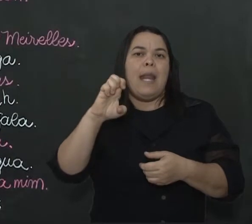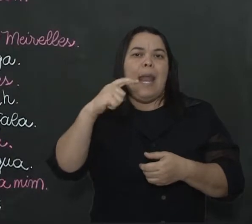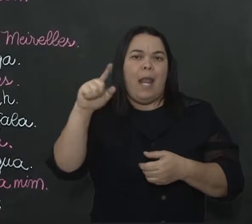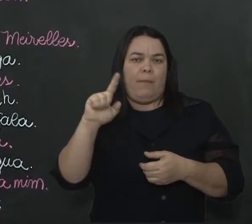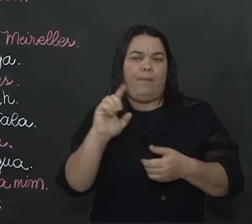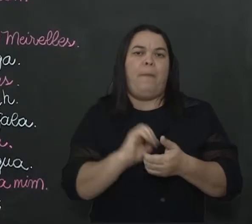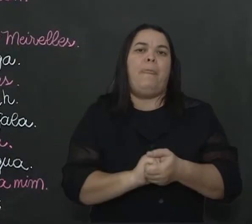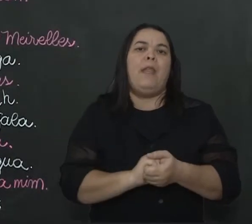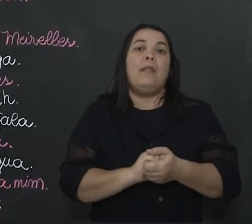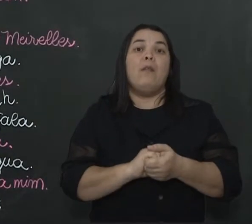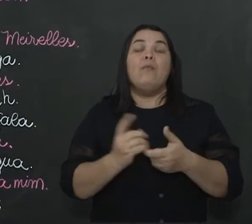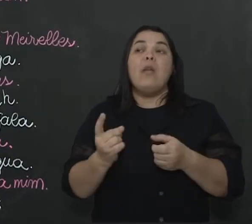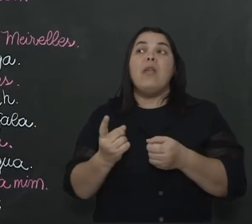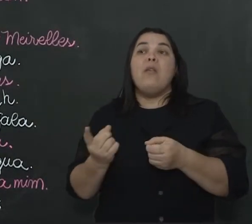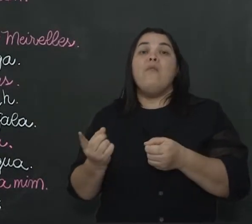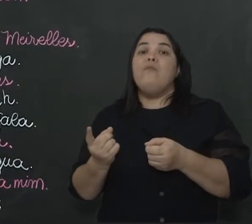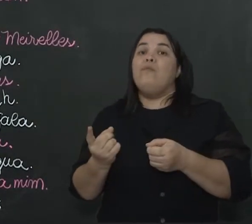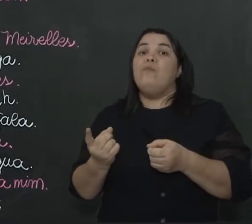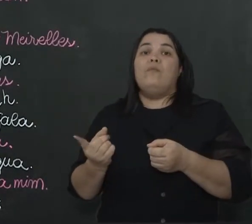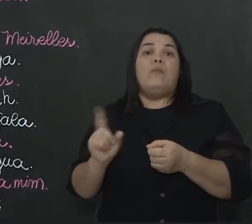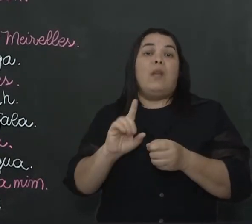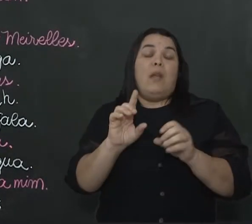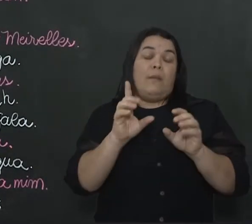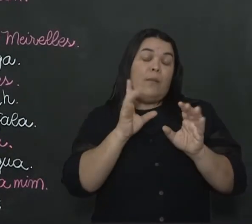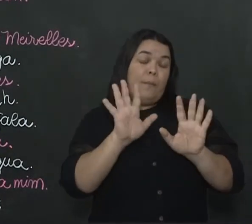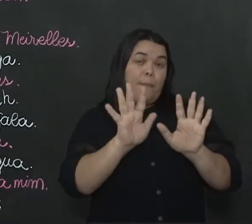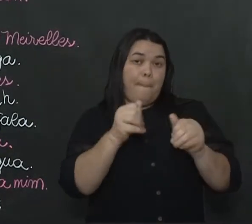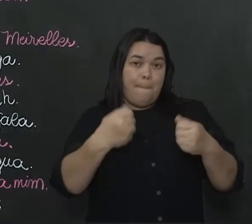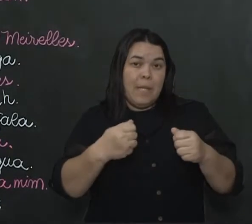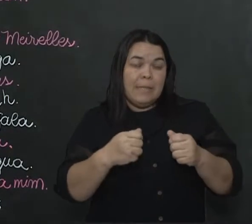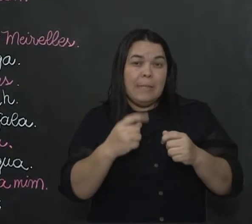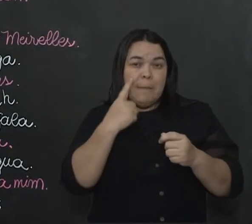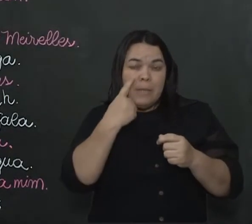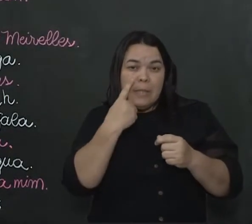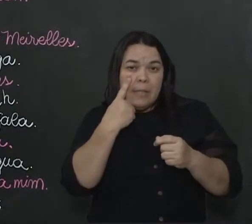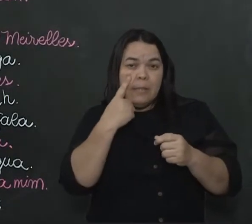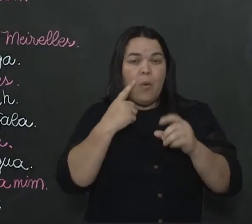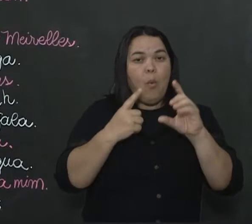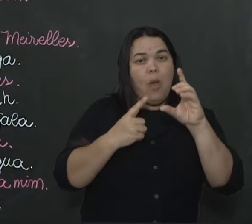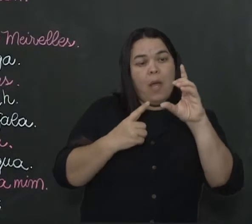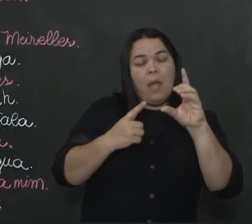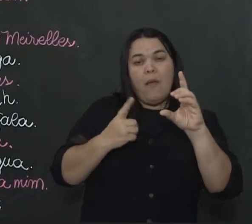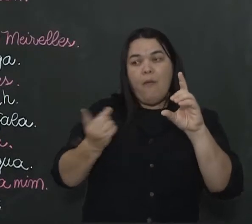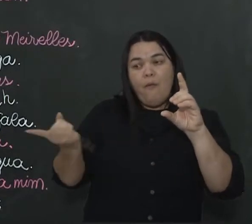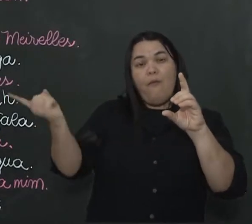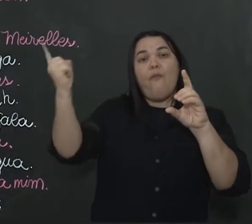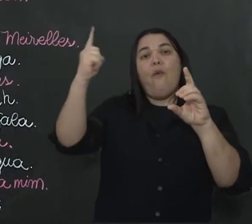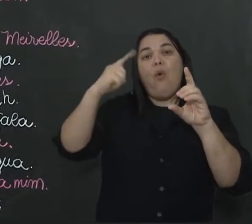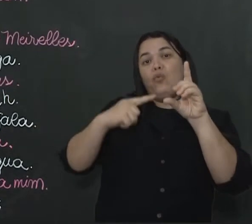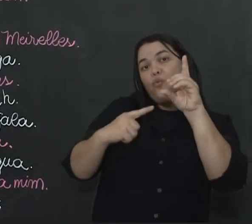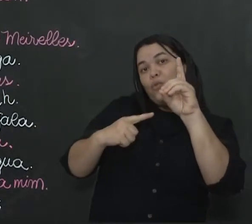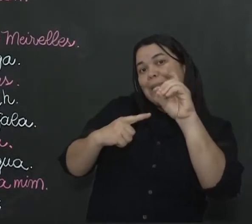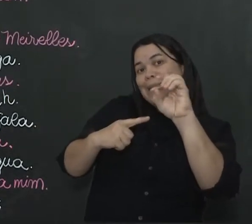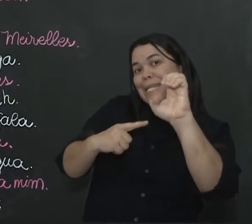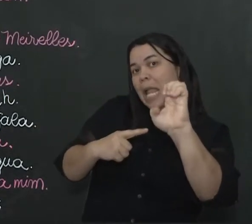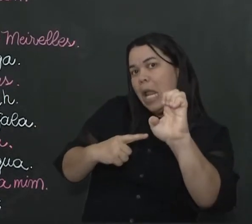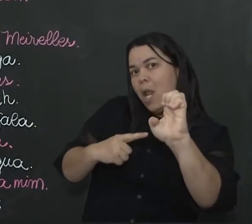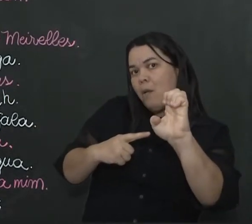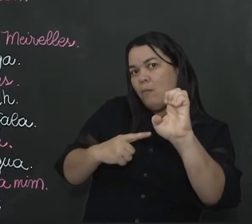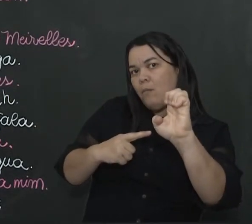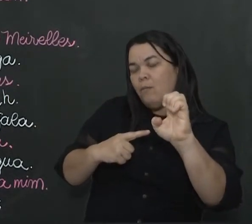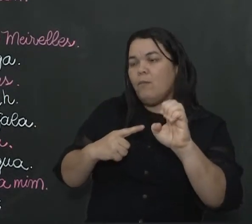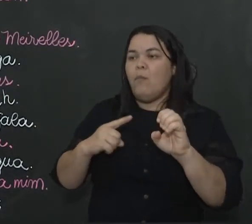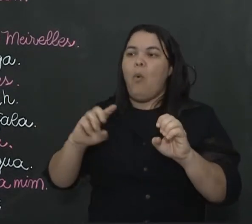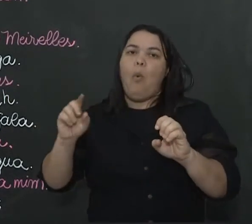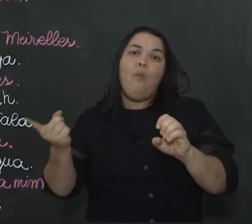Eu volto de São Paulo e não da São Paulo. Eu volto da Bahia. Então aí há uma ocorrência, há uma necessidade por conta